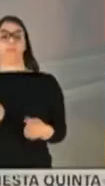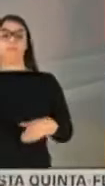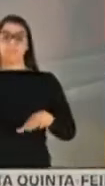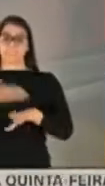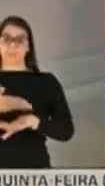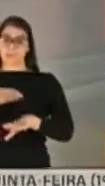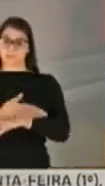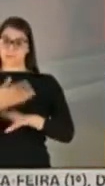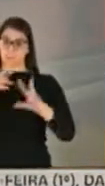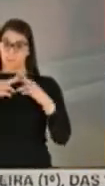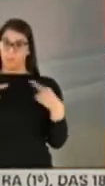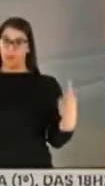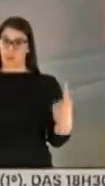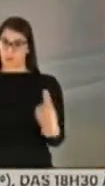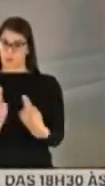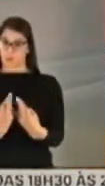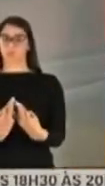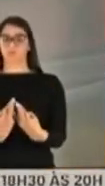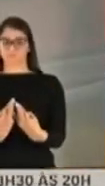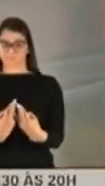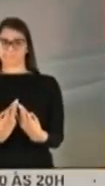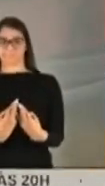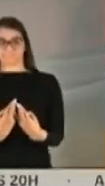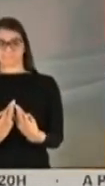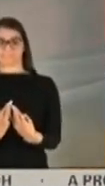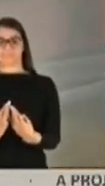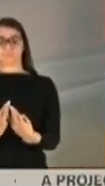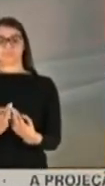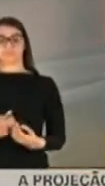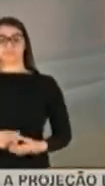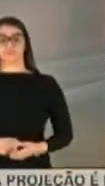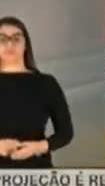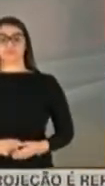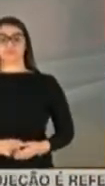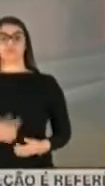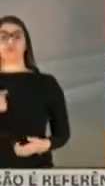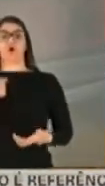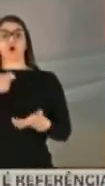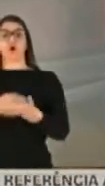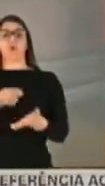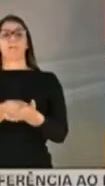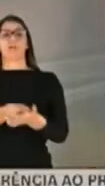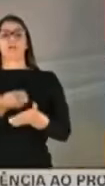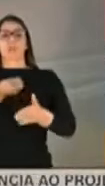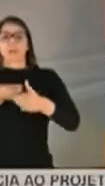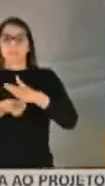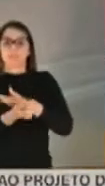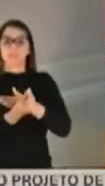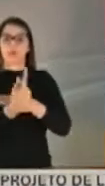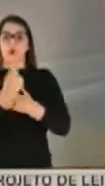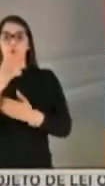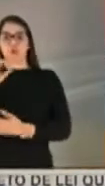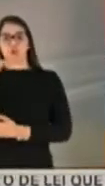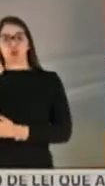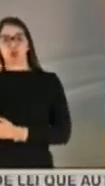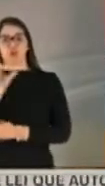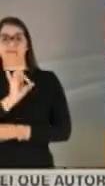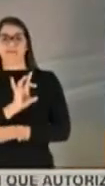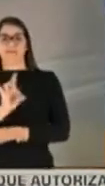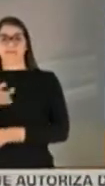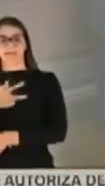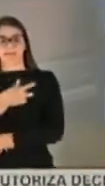participou de uma reunião onde foi cobrado uma propina de $1 por dose,